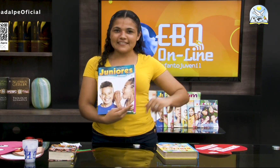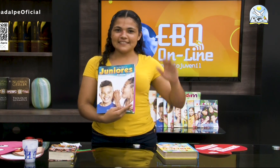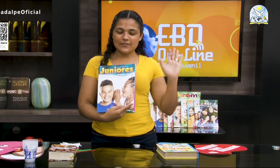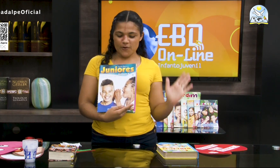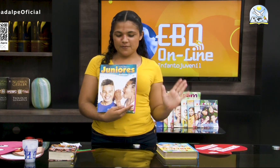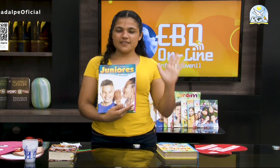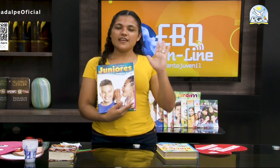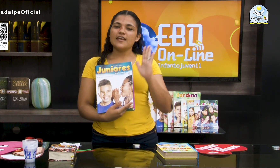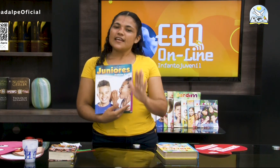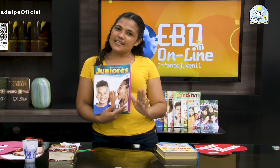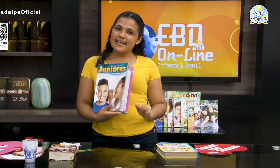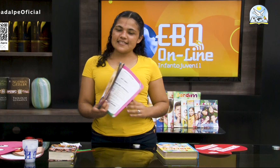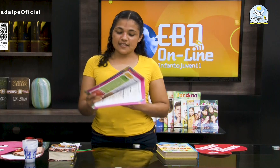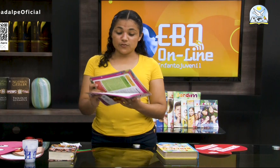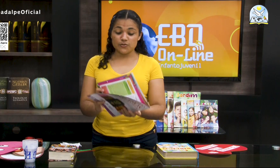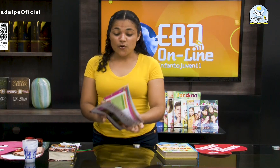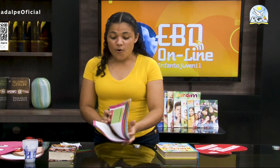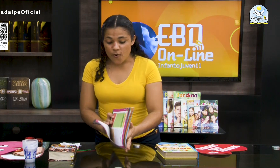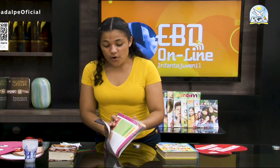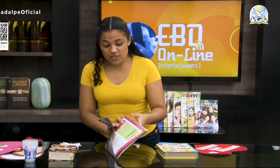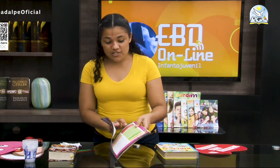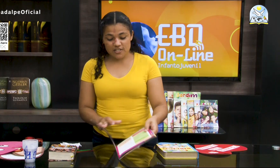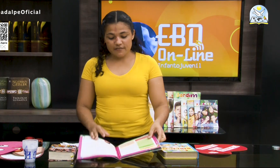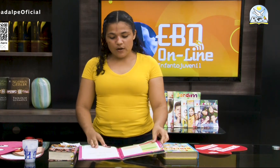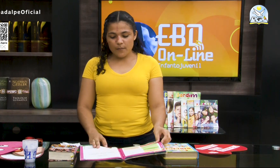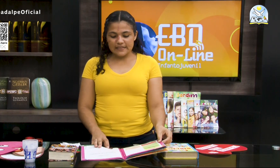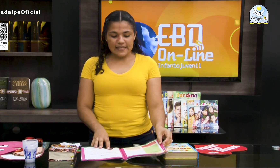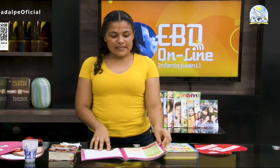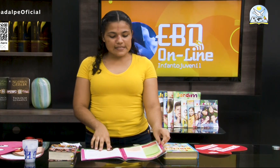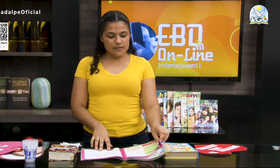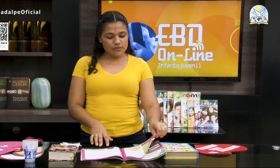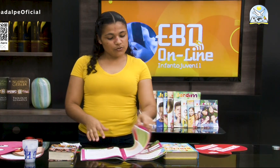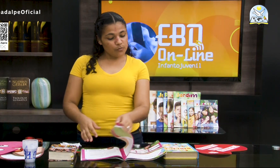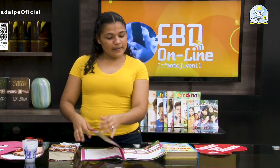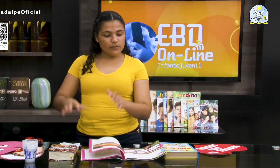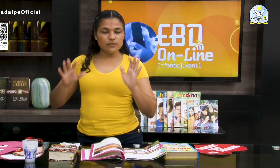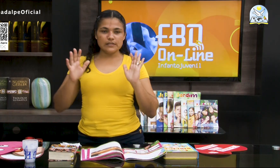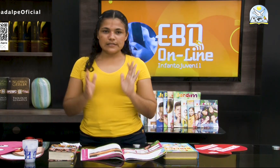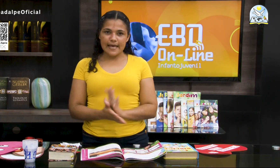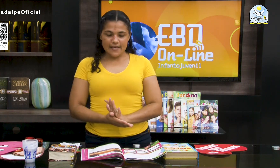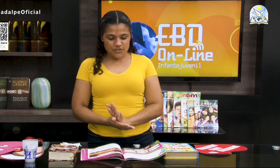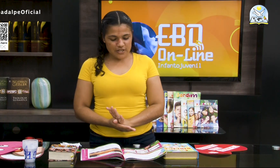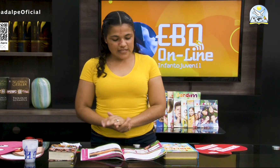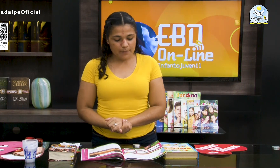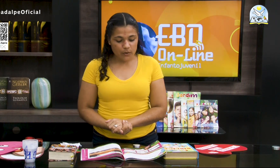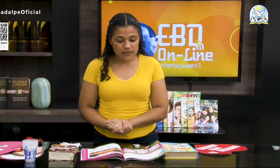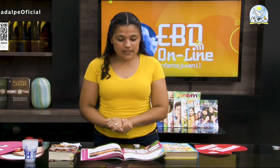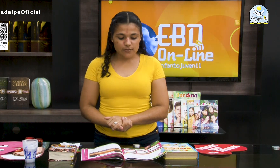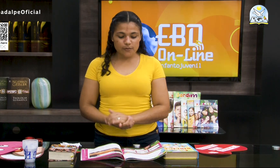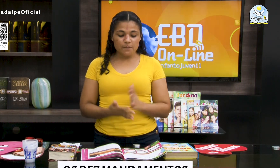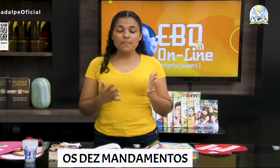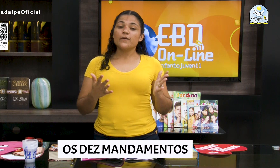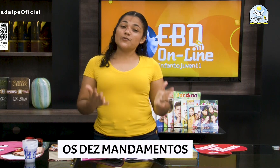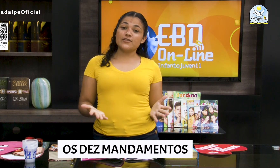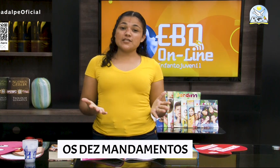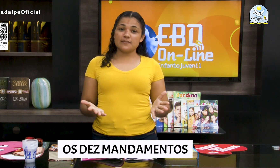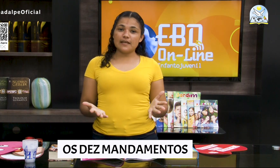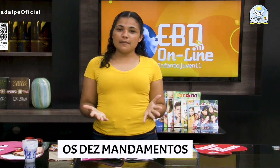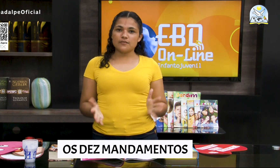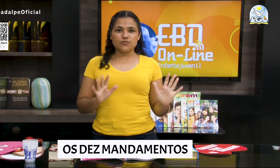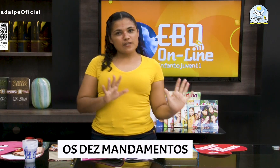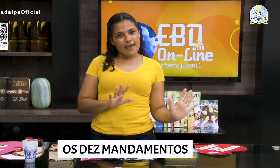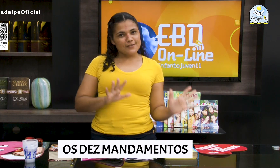com idade de 9 e 10 anos. Hoje a gente vai comentar a lição de número 10, que tem por título Os